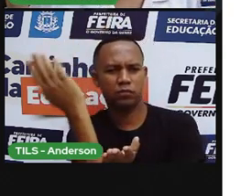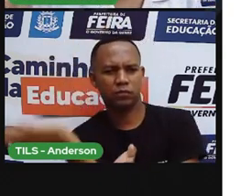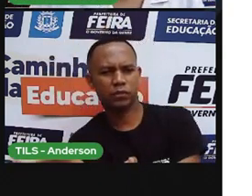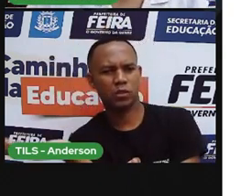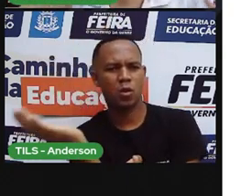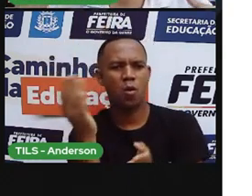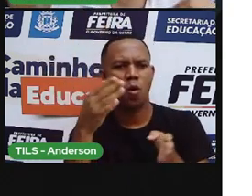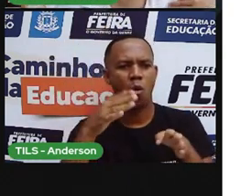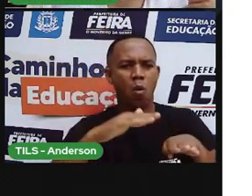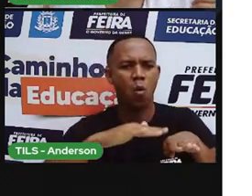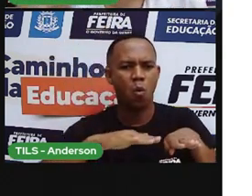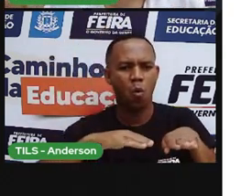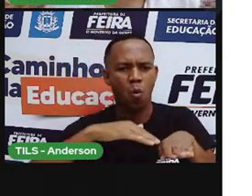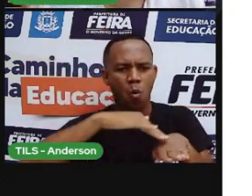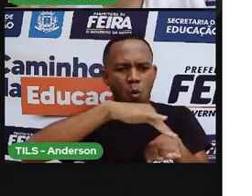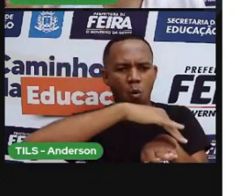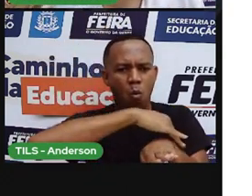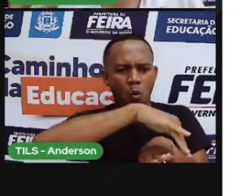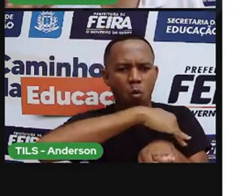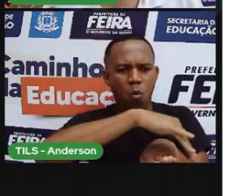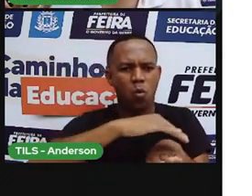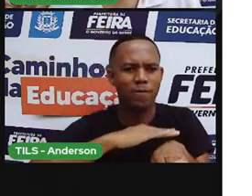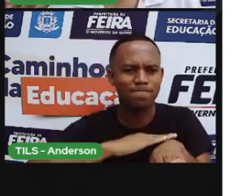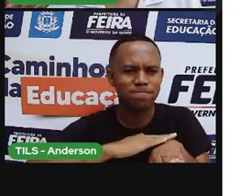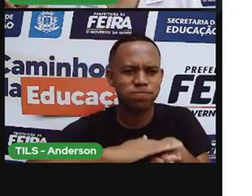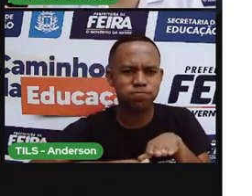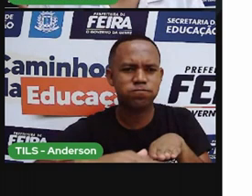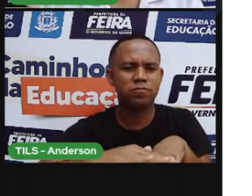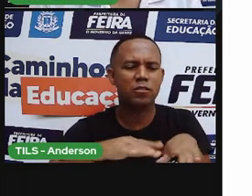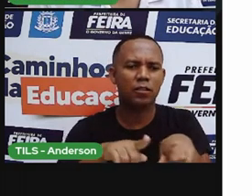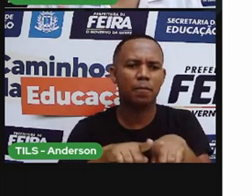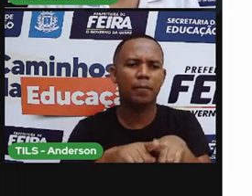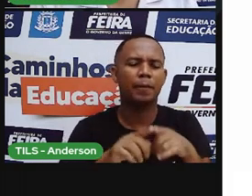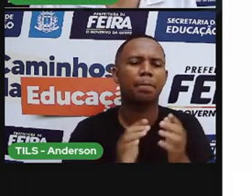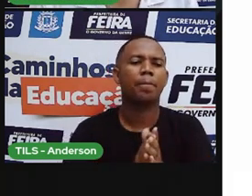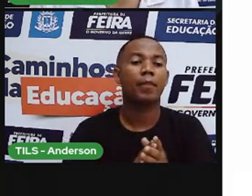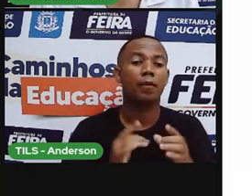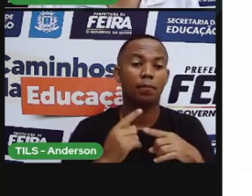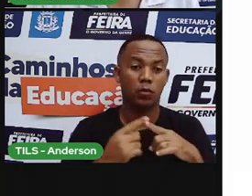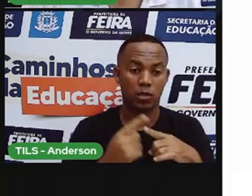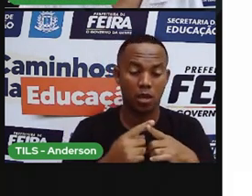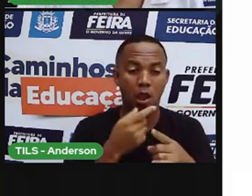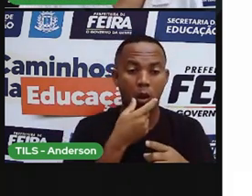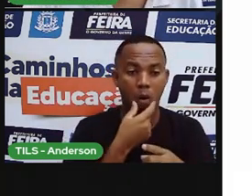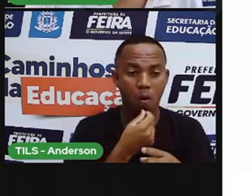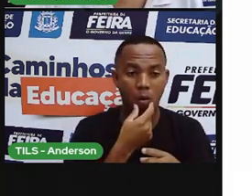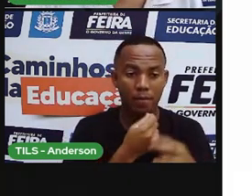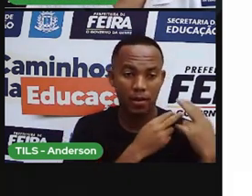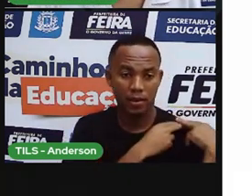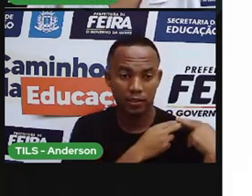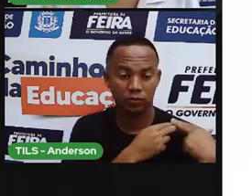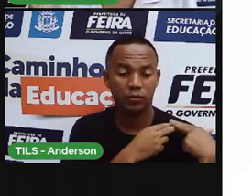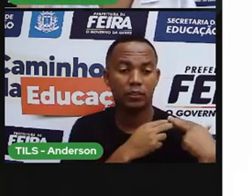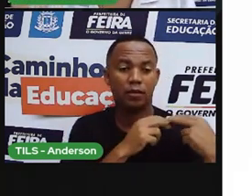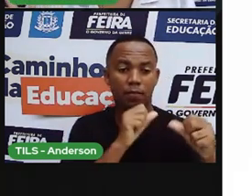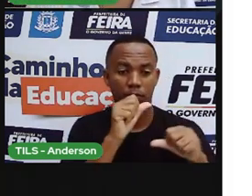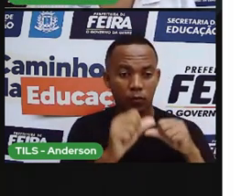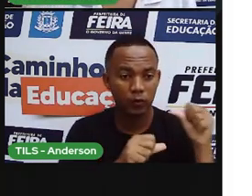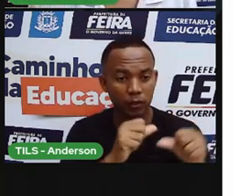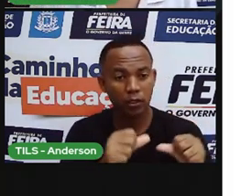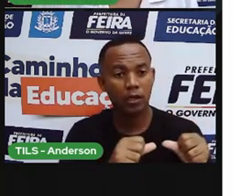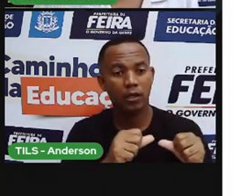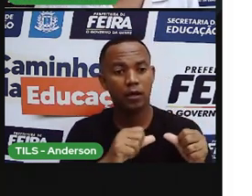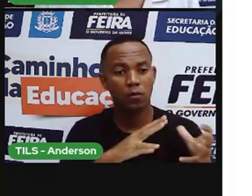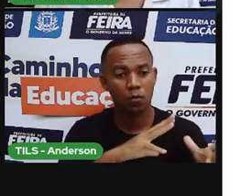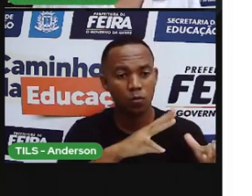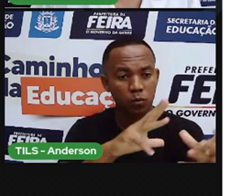assaltada. Então, o homem está sempre modificando o quê? A terra. É como asfalto, é como com a árvore